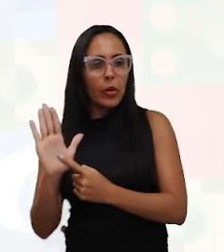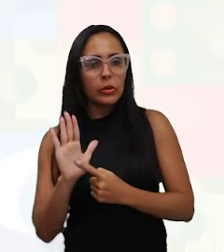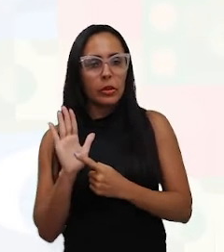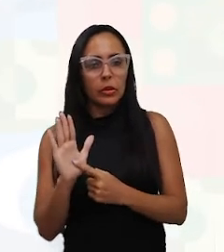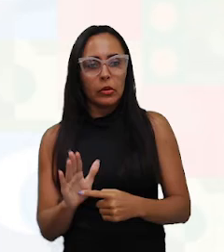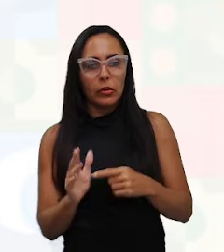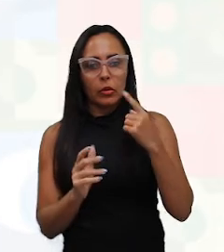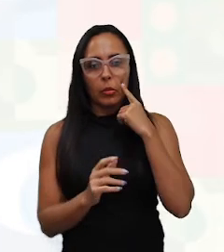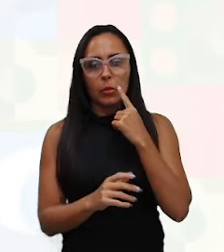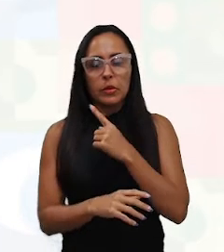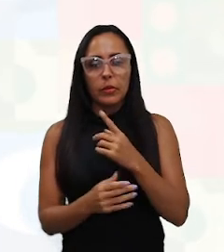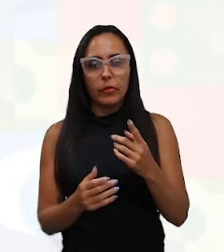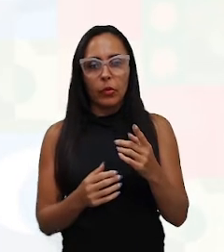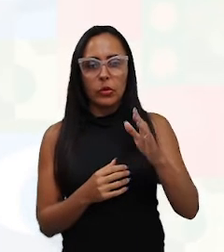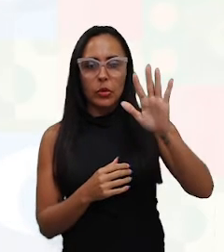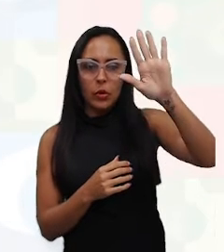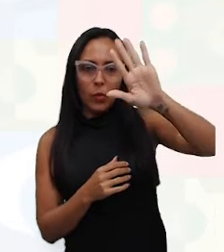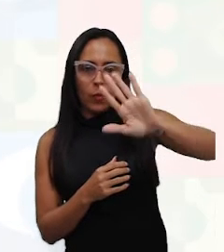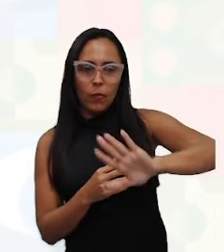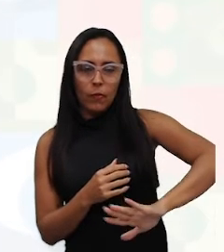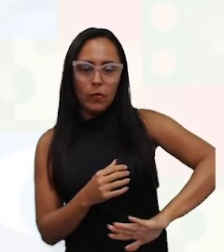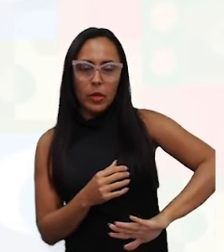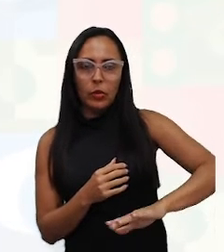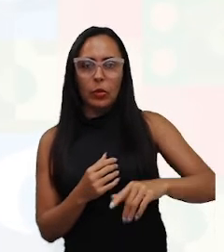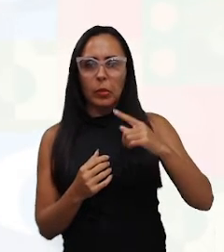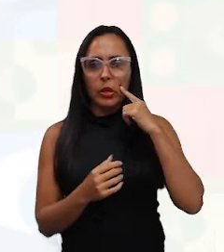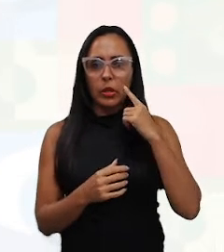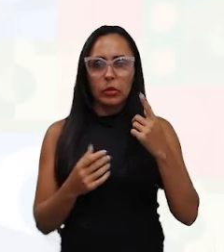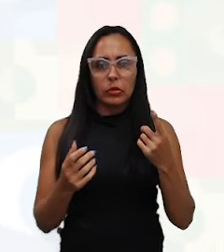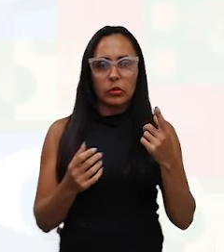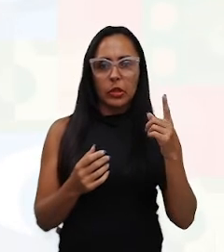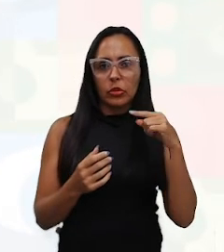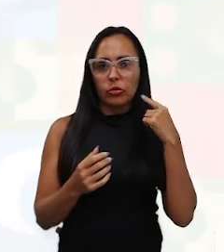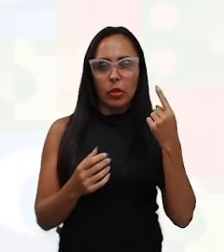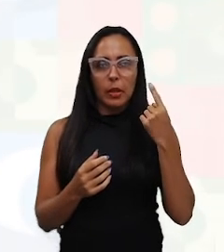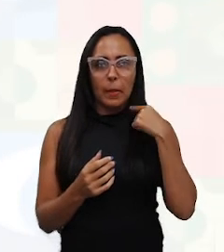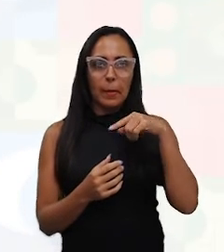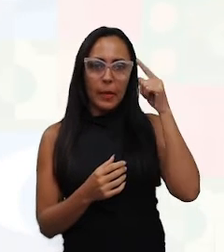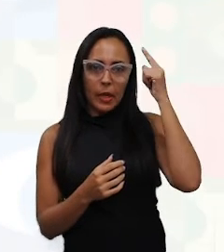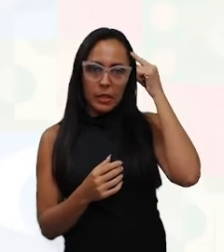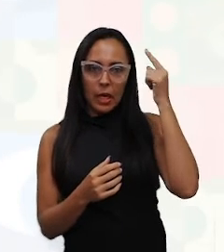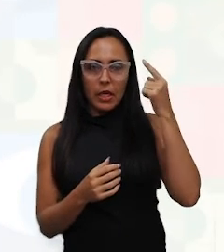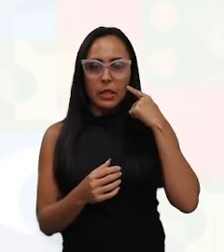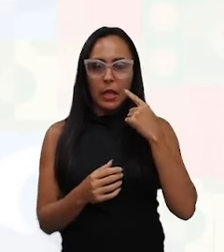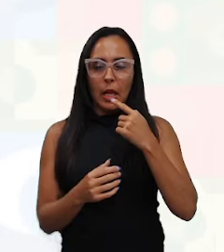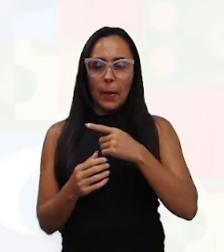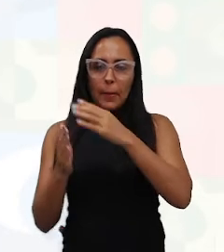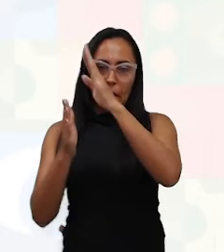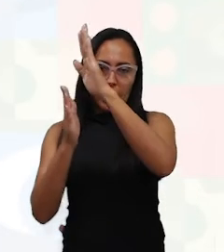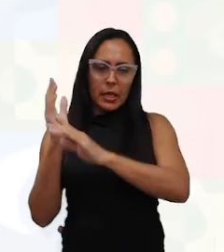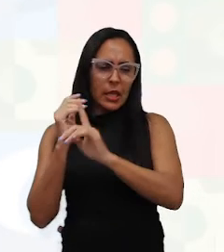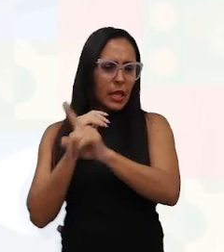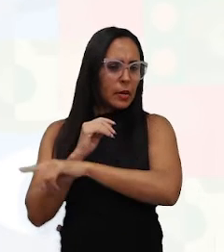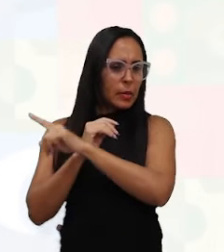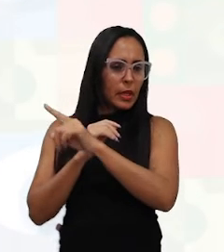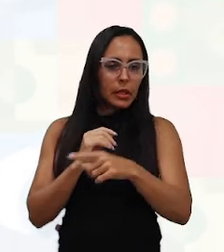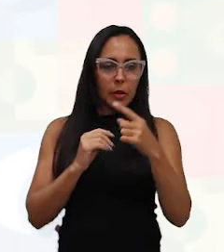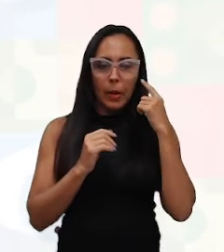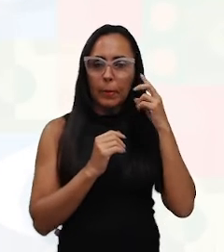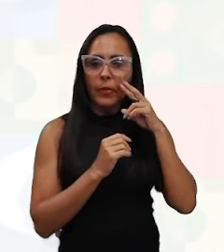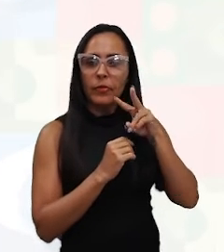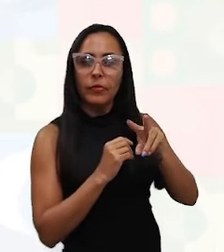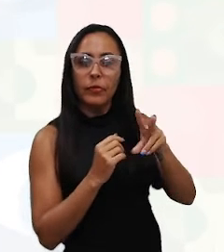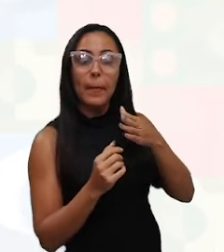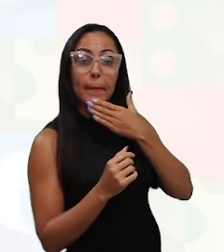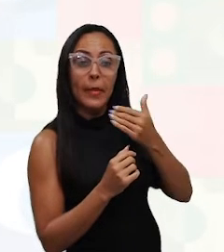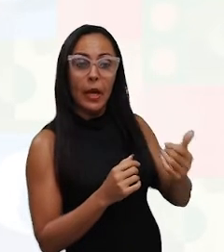painel de vidro. Então, é como se a gente eliminasse uma parede, né, desse ambiente para poder conseguir enxergar o